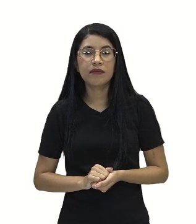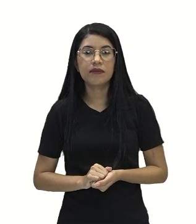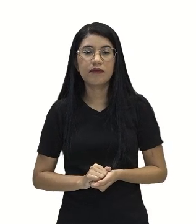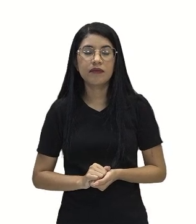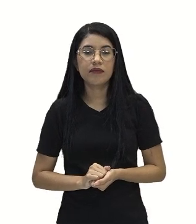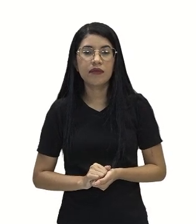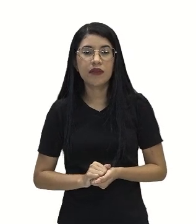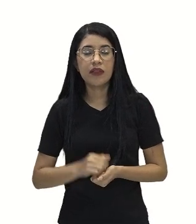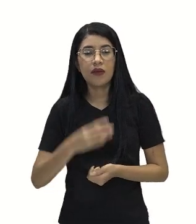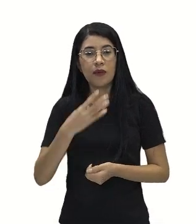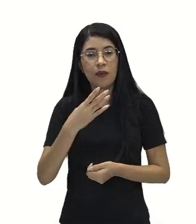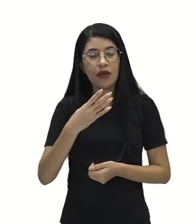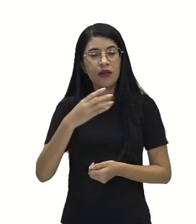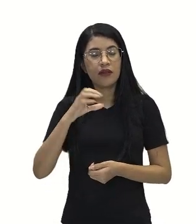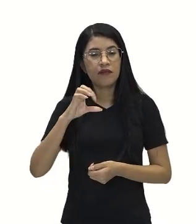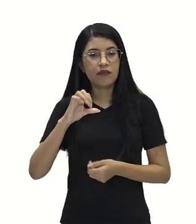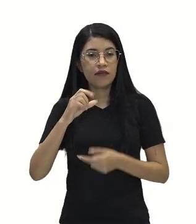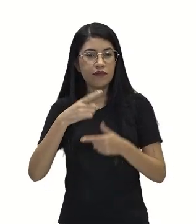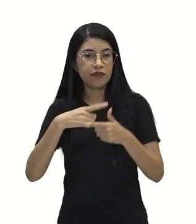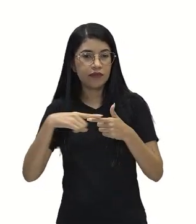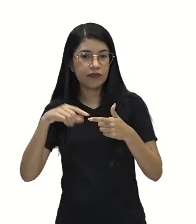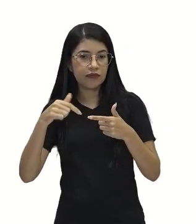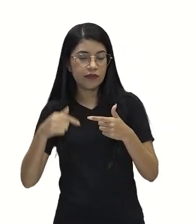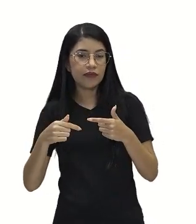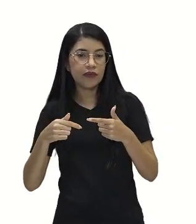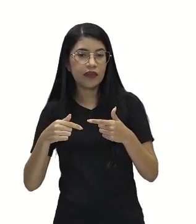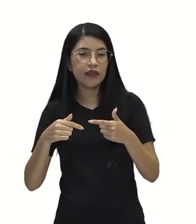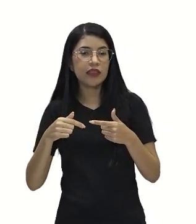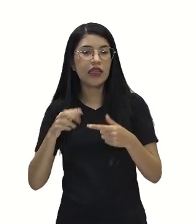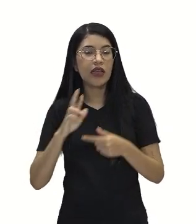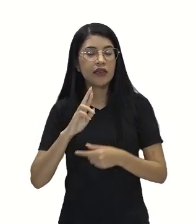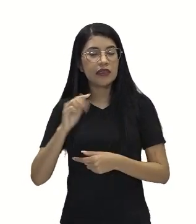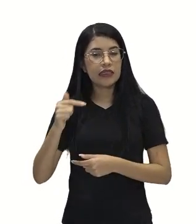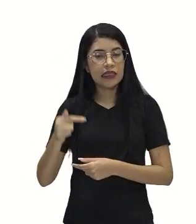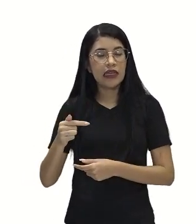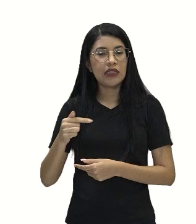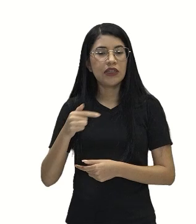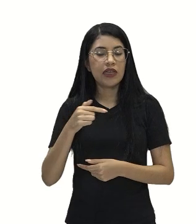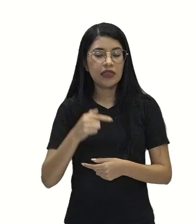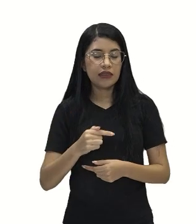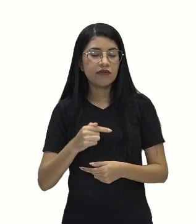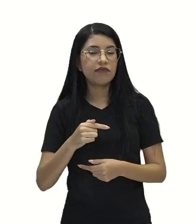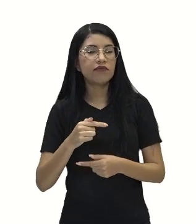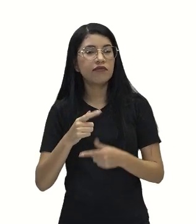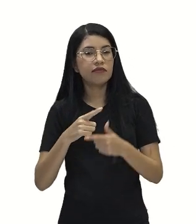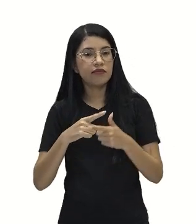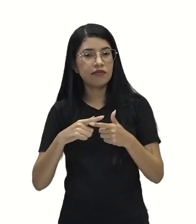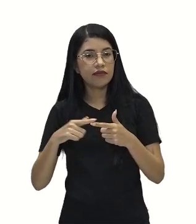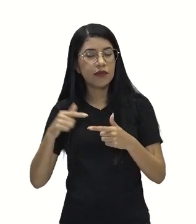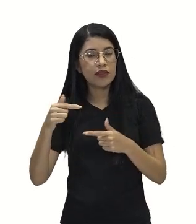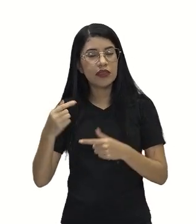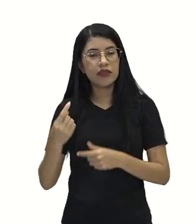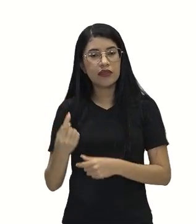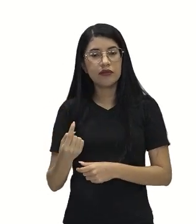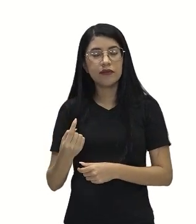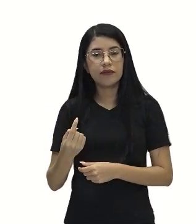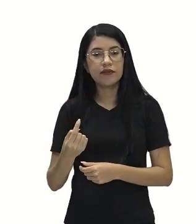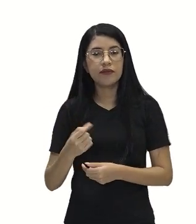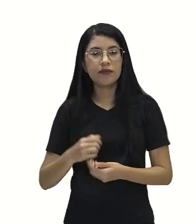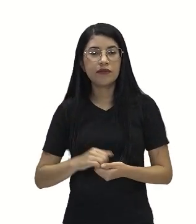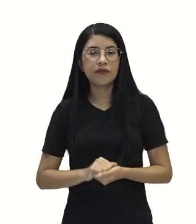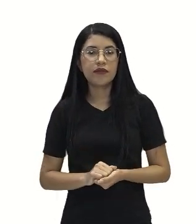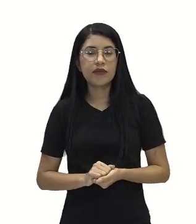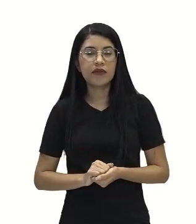por 7, vai dar 7. 7 é por 7, dá 1. Olha como você vai escrever, olha lá. Vai ficar,